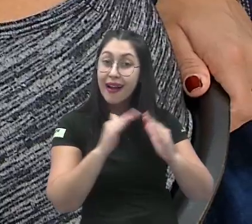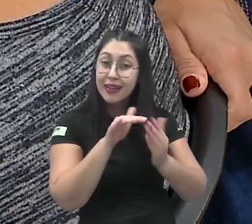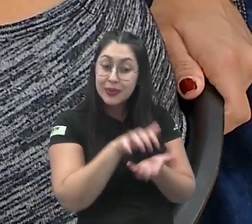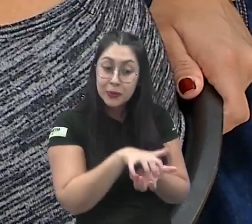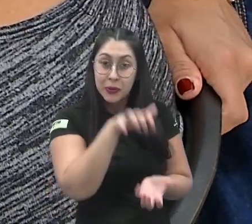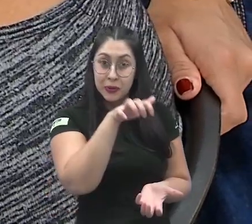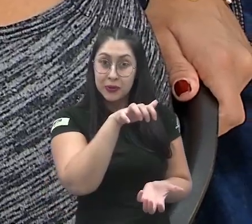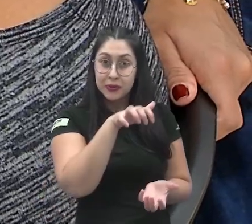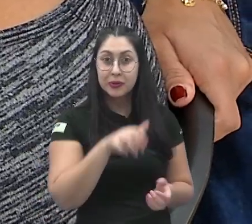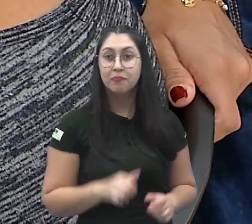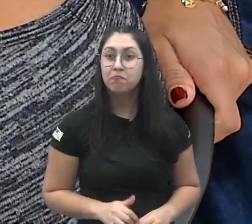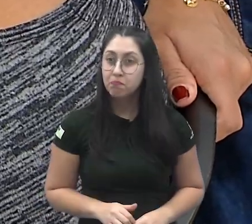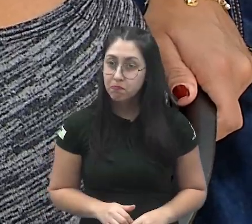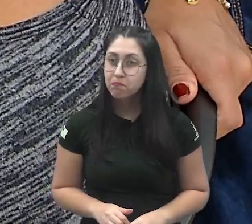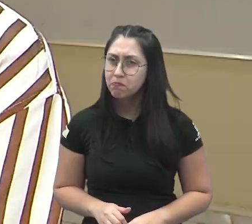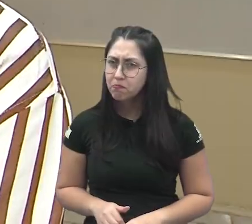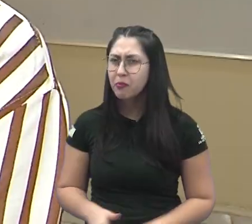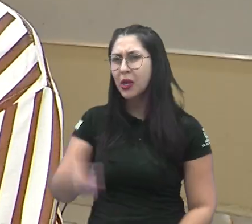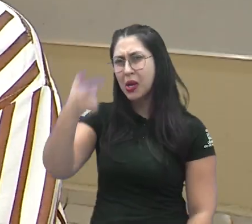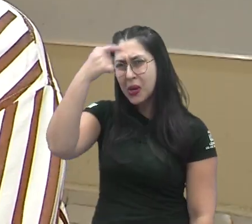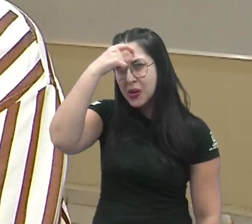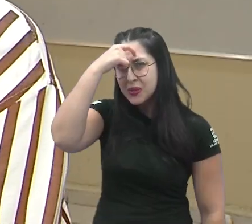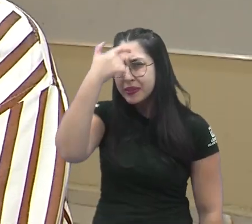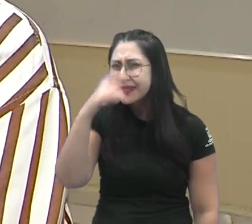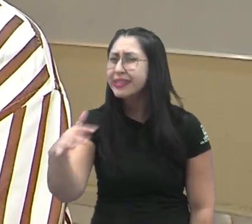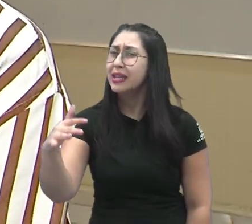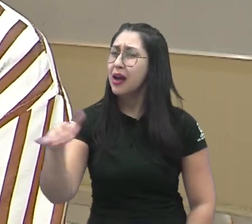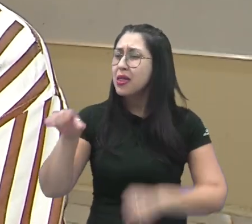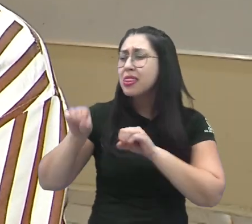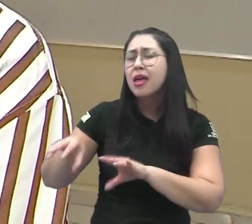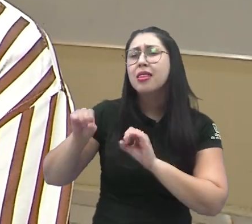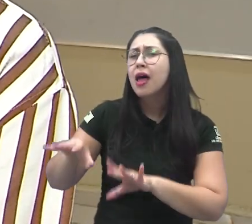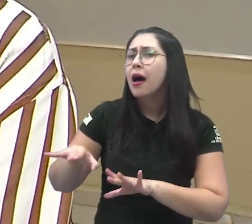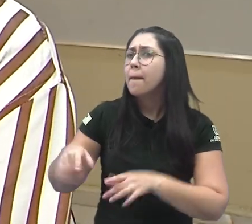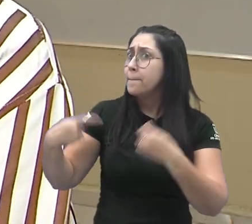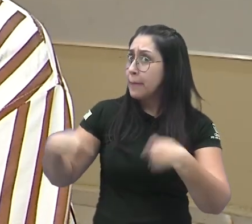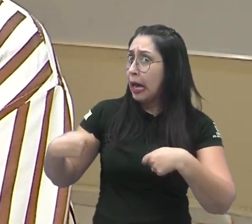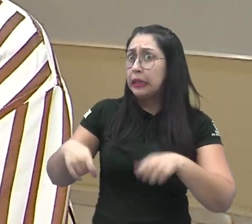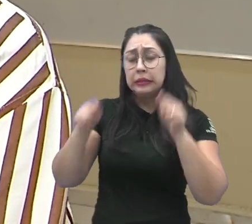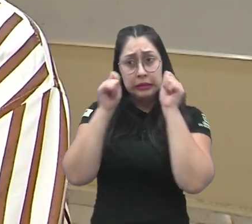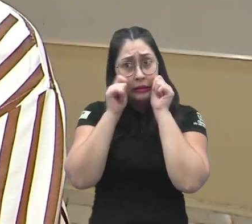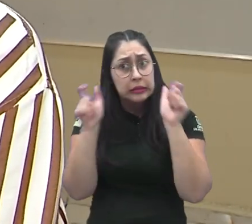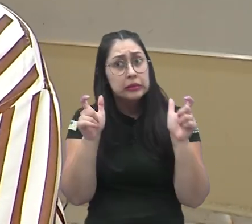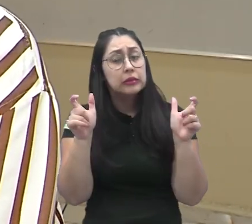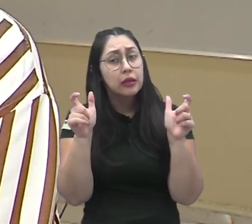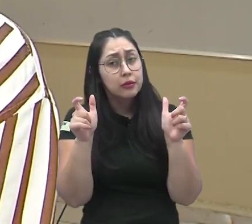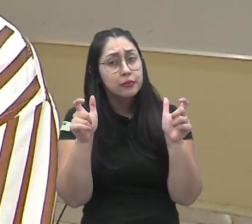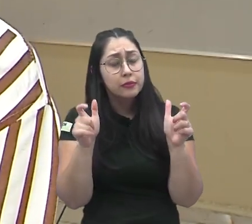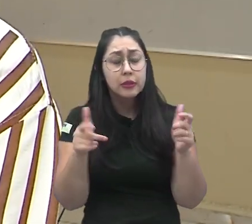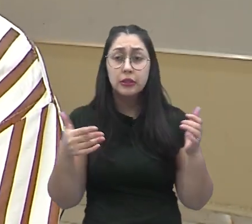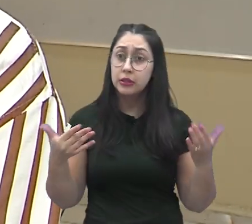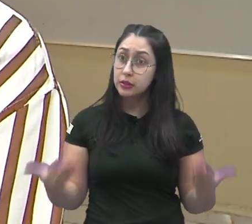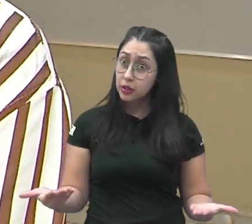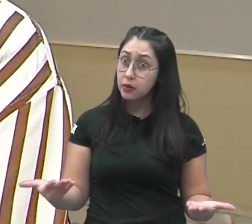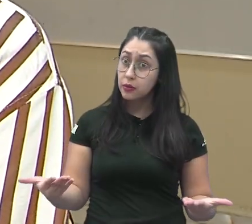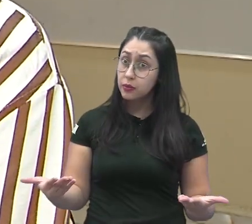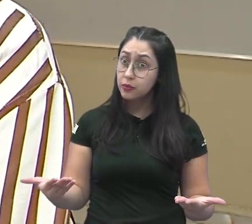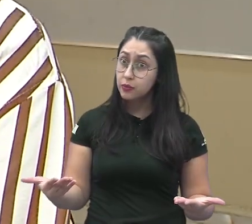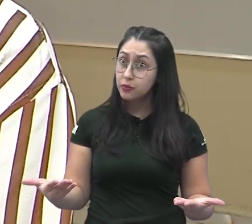das casas do idoso da cidade. Trabalha a conscientização desse idoso do que ele precisa estar atento.